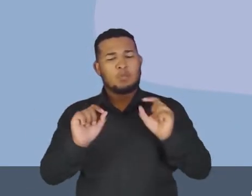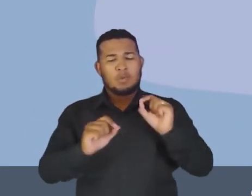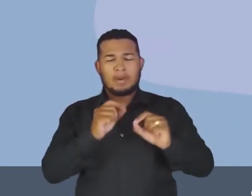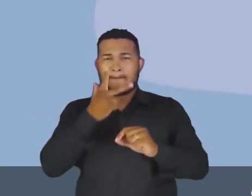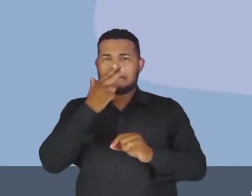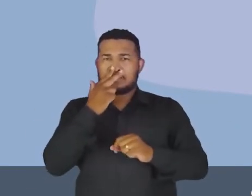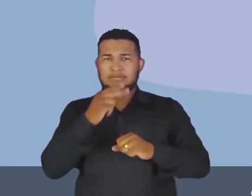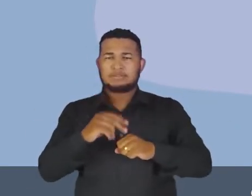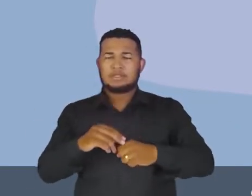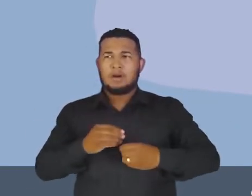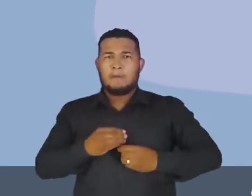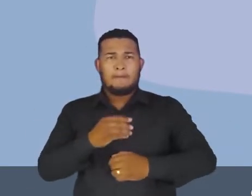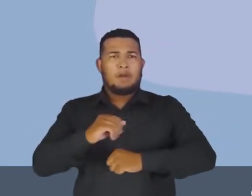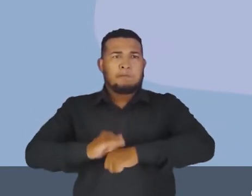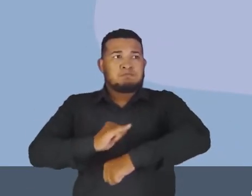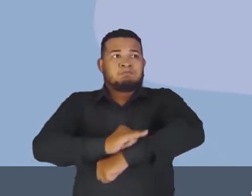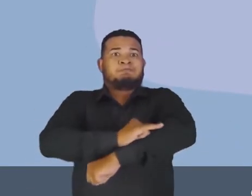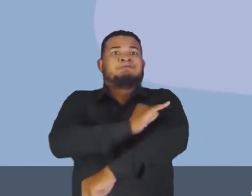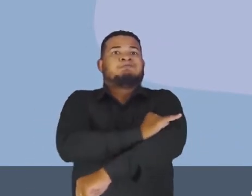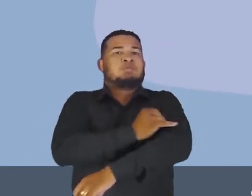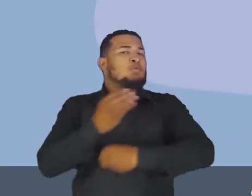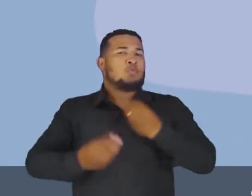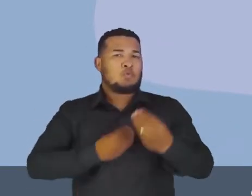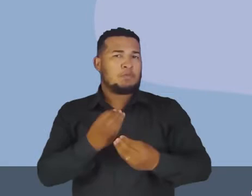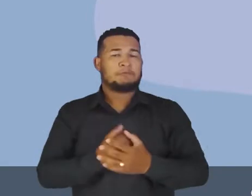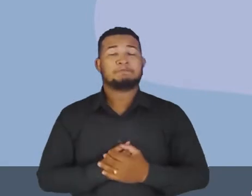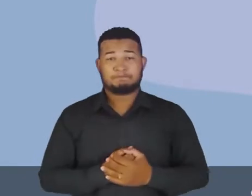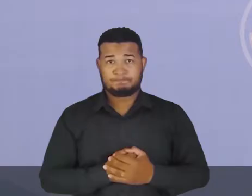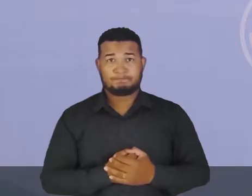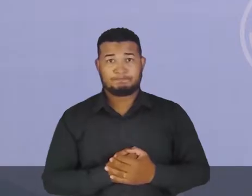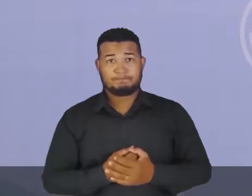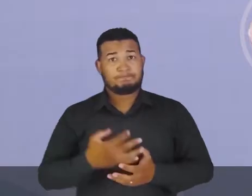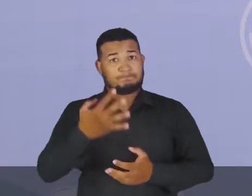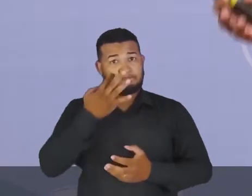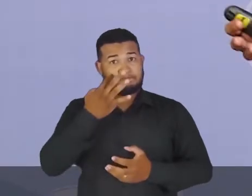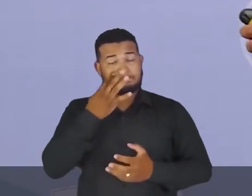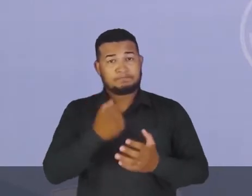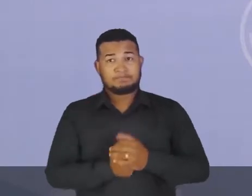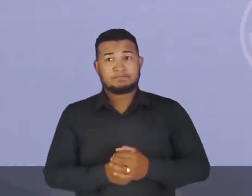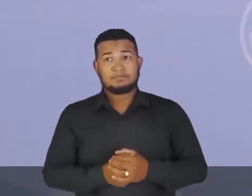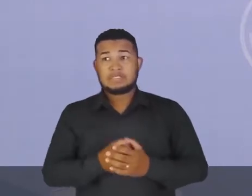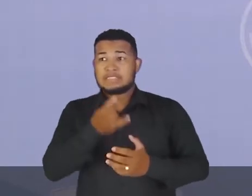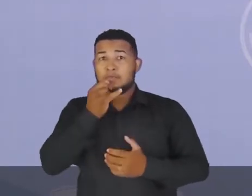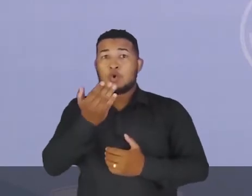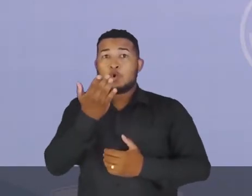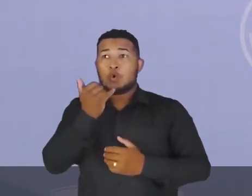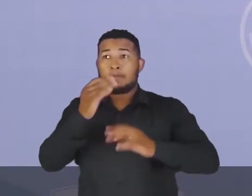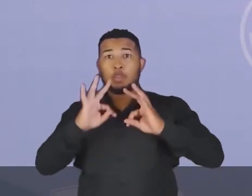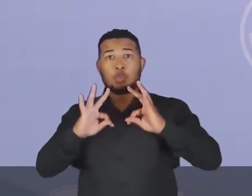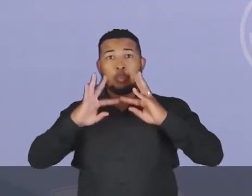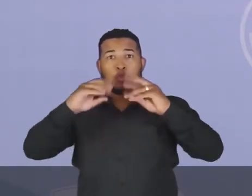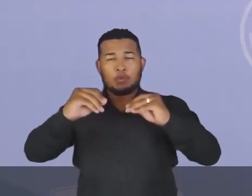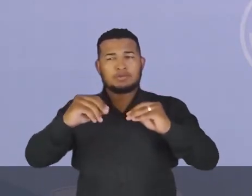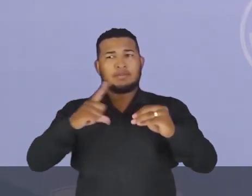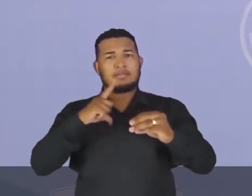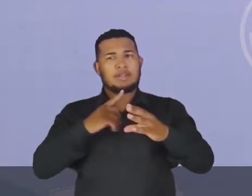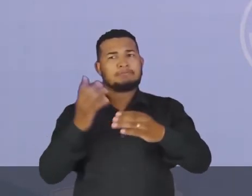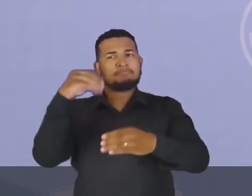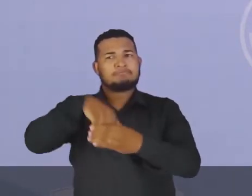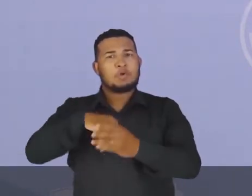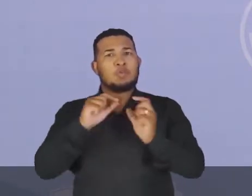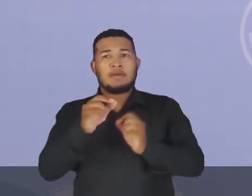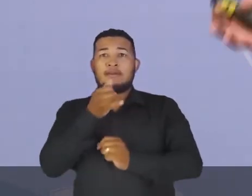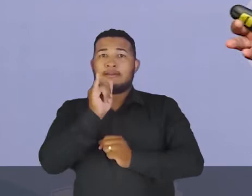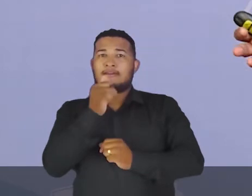adiposo. Né? Bem, presta atenção aqui em mim agora. Todo alimento ele possui uma quantidade de energia armazenada